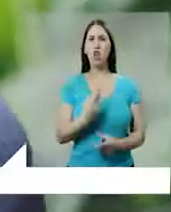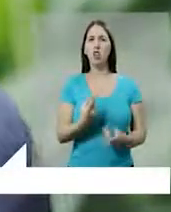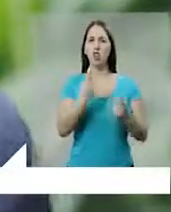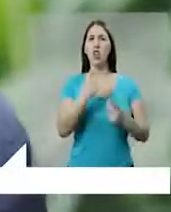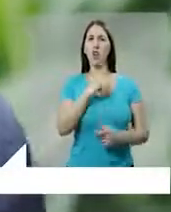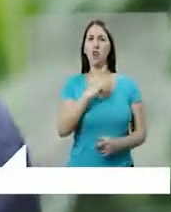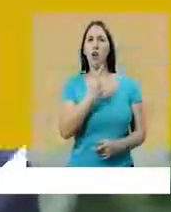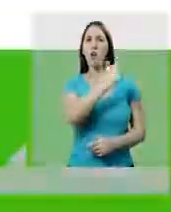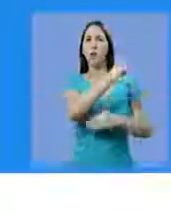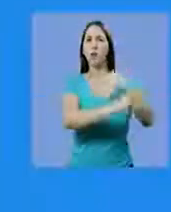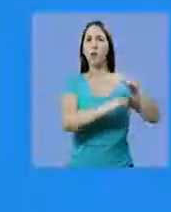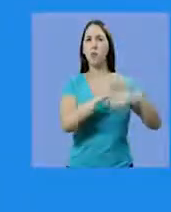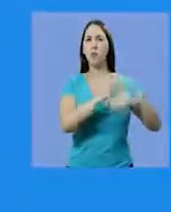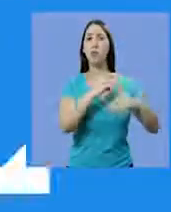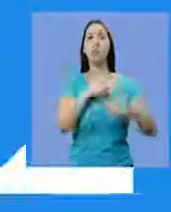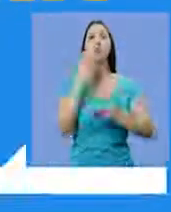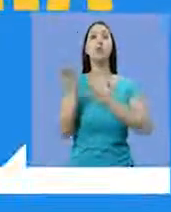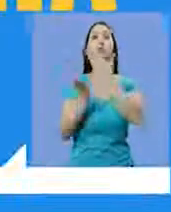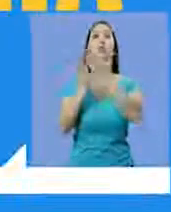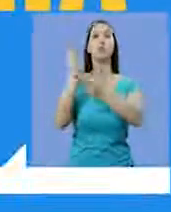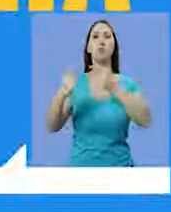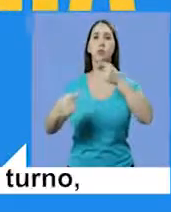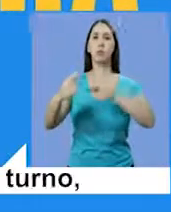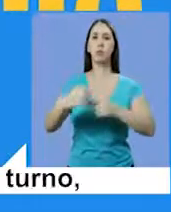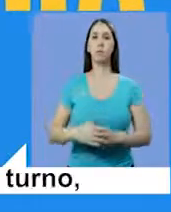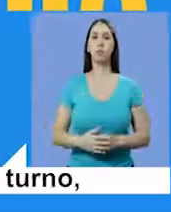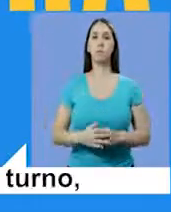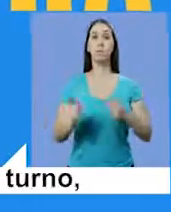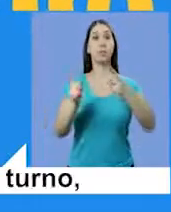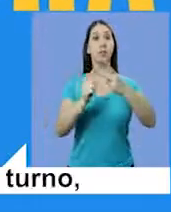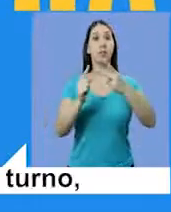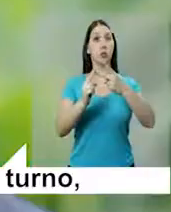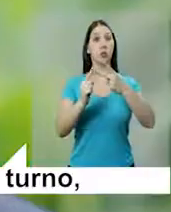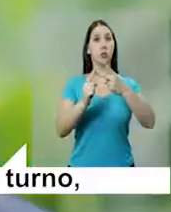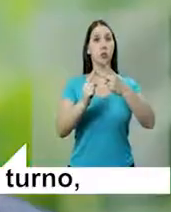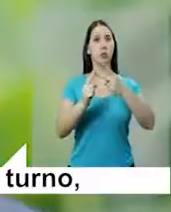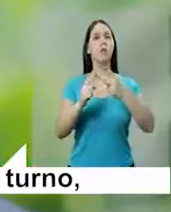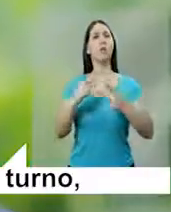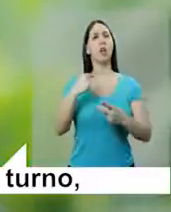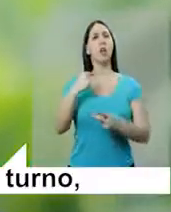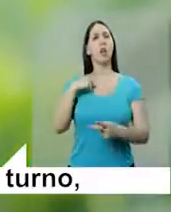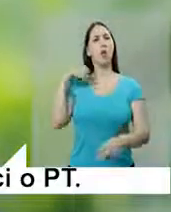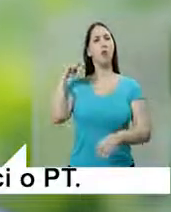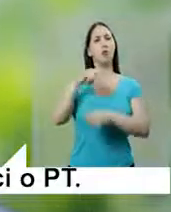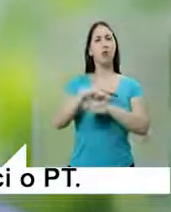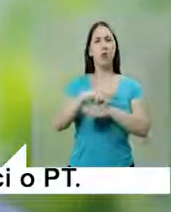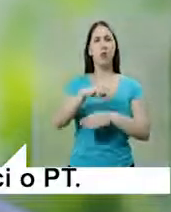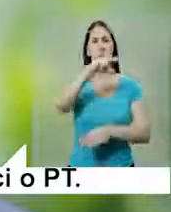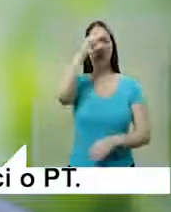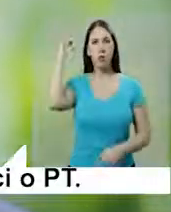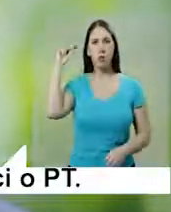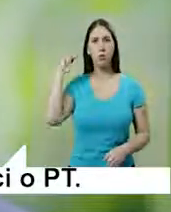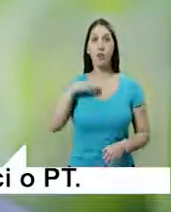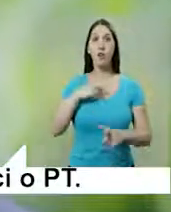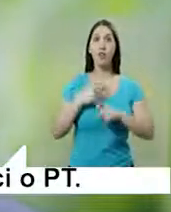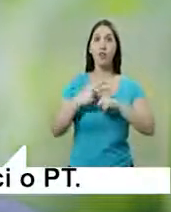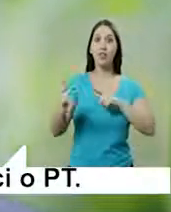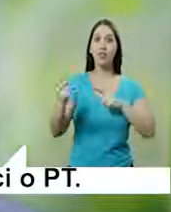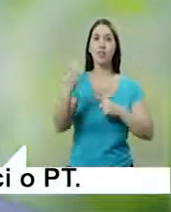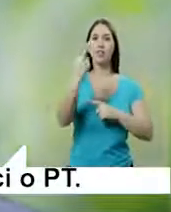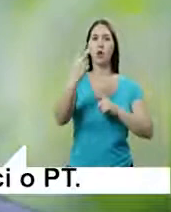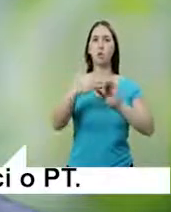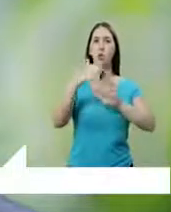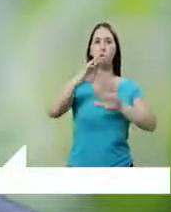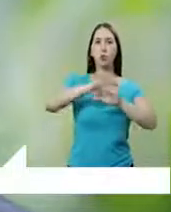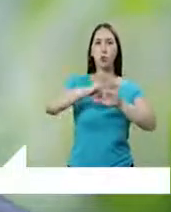Eu sirvo a política. Segunda diferença. Quando cheguei à prefeitura, vencendo no primeiro turno e defendendo a cidade de São Paulo, eu